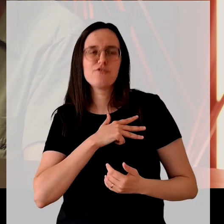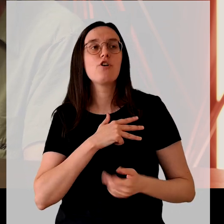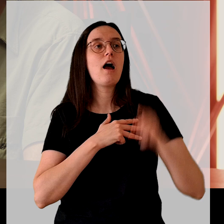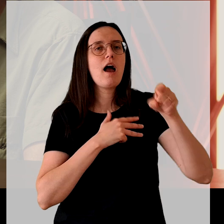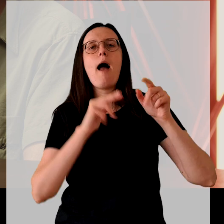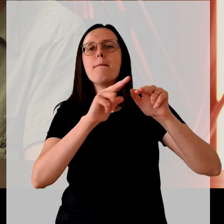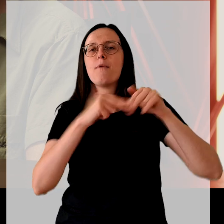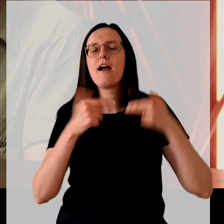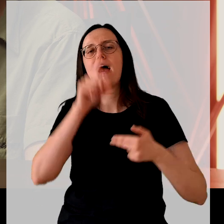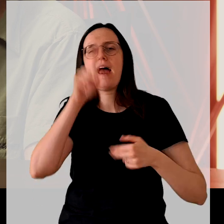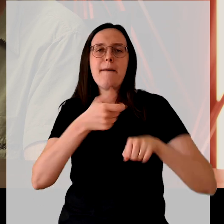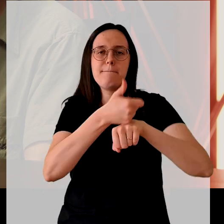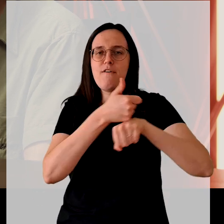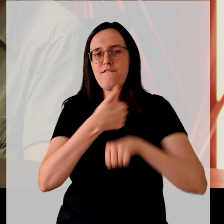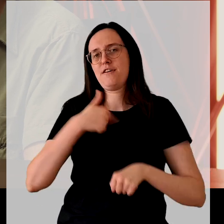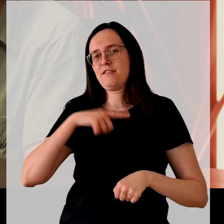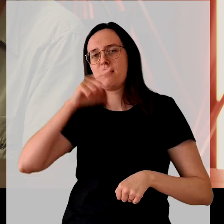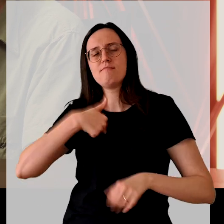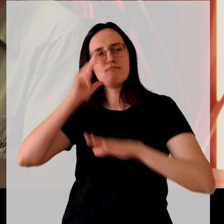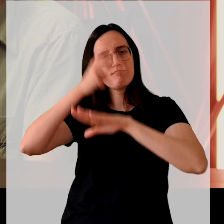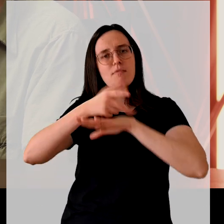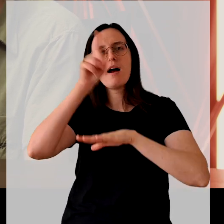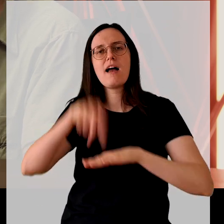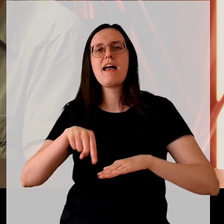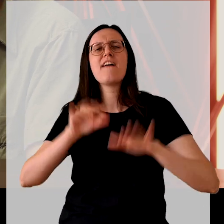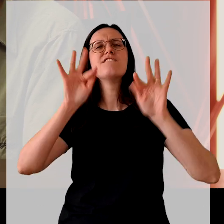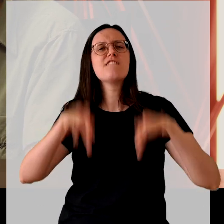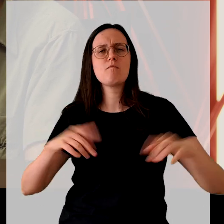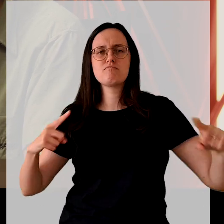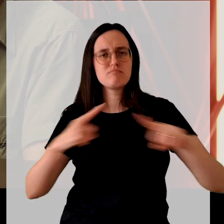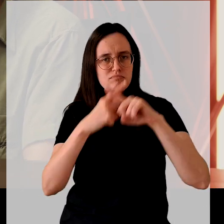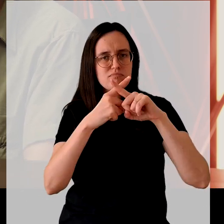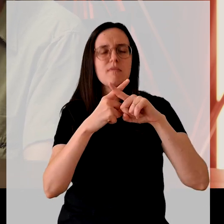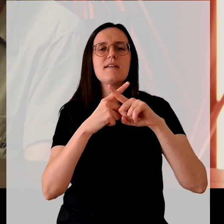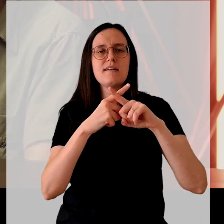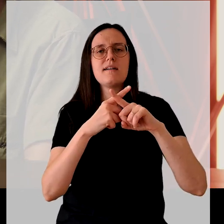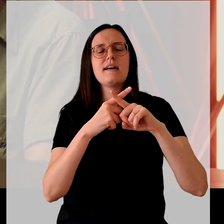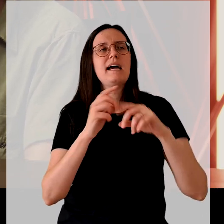Atlético por conta da profissão que eu tenho. Filmei uma final lá,